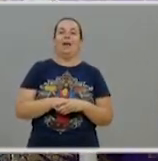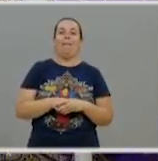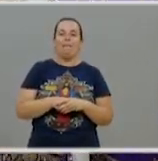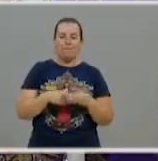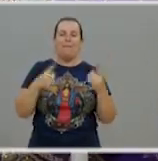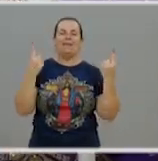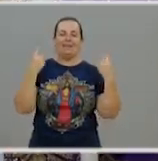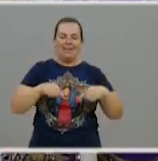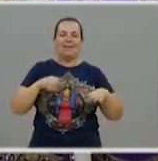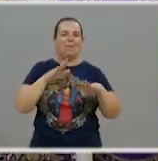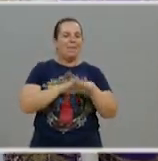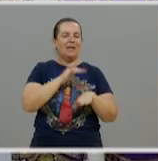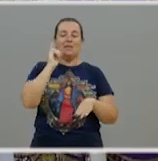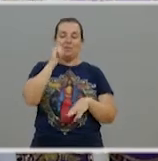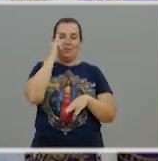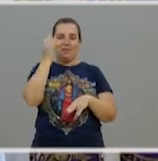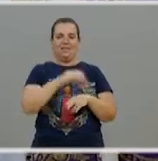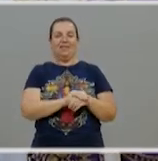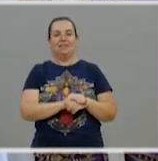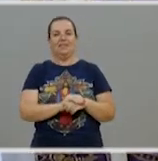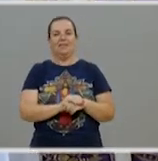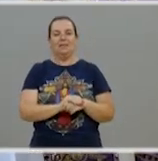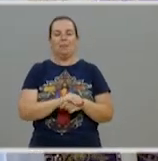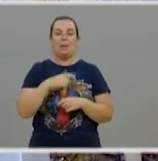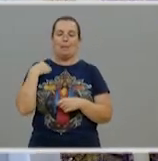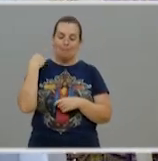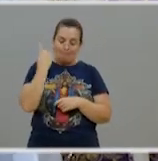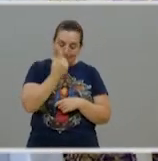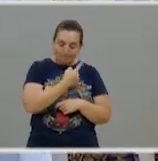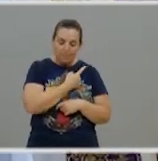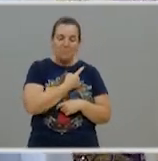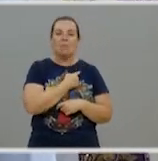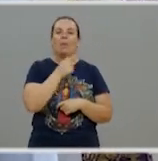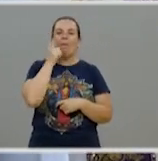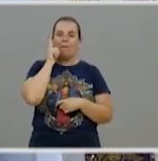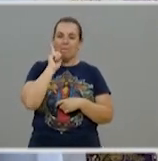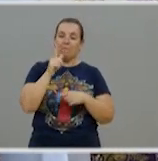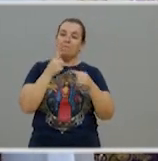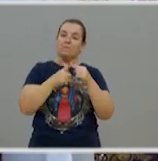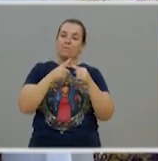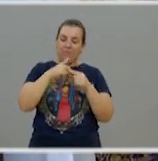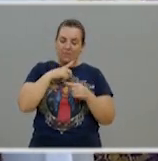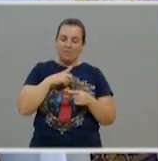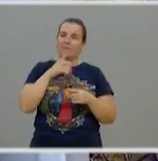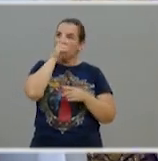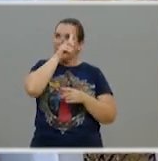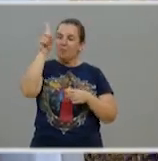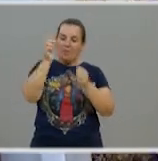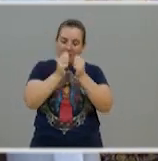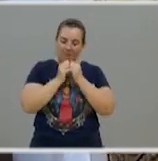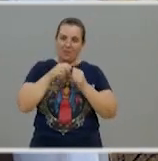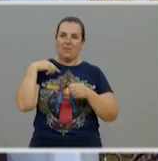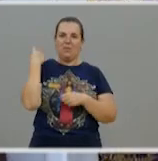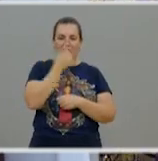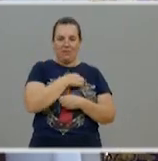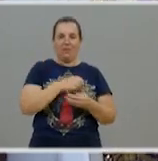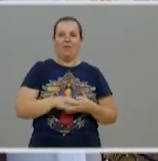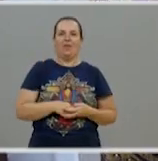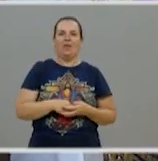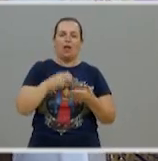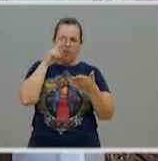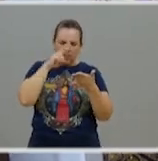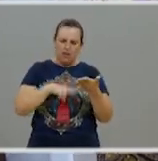épica e ontológica, antropológica, pessoal. Leia,